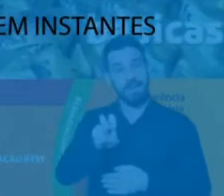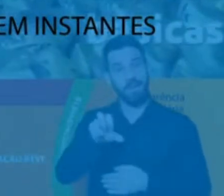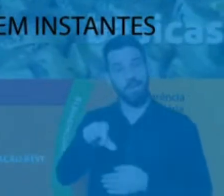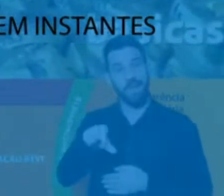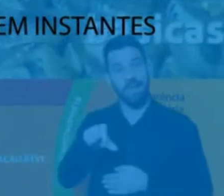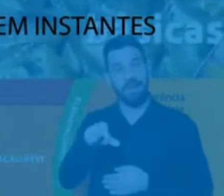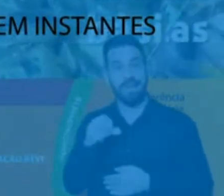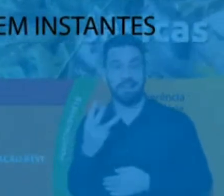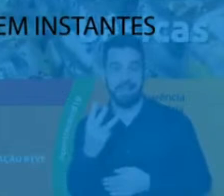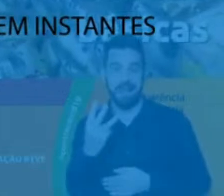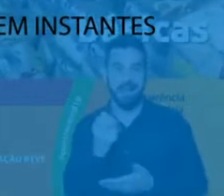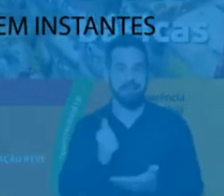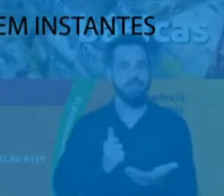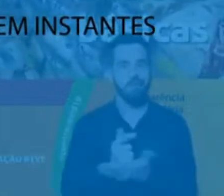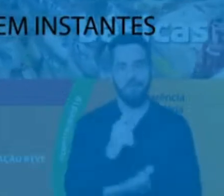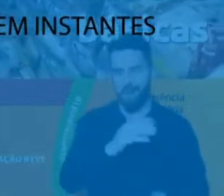comprar